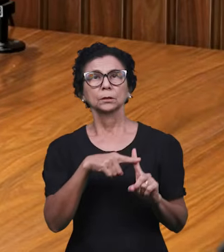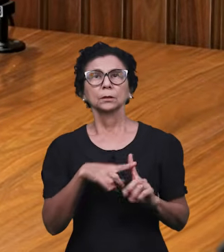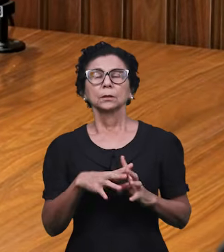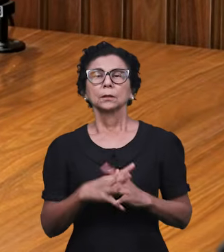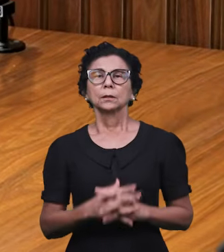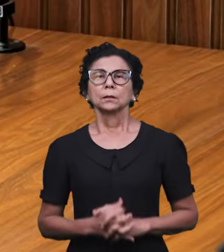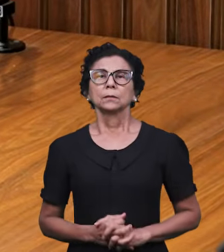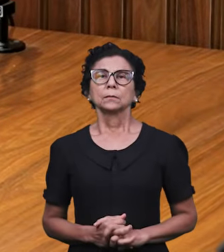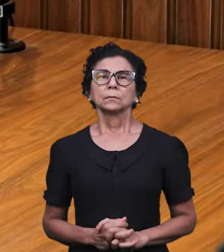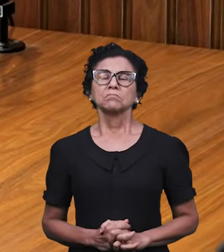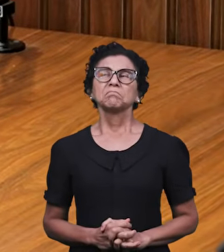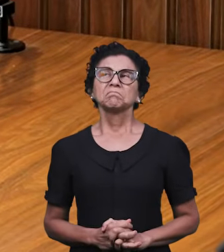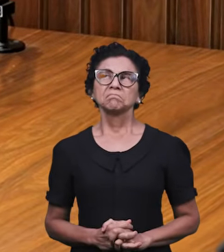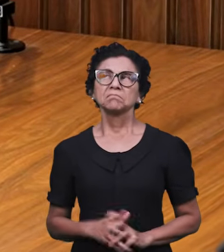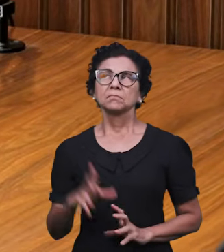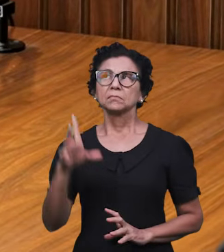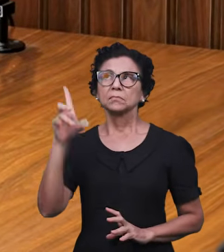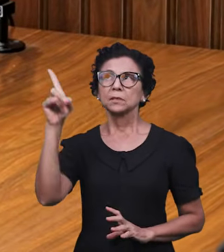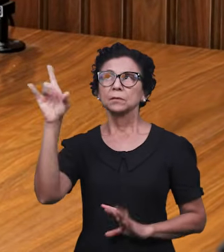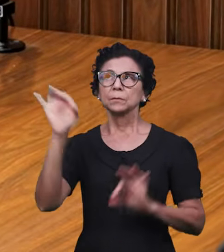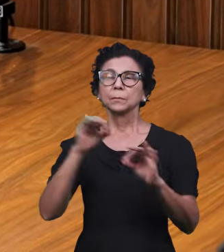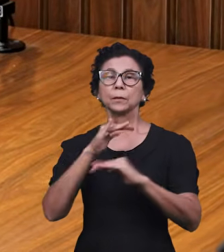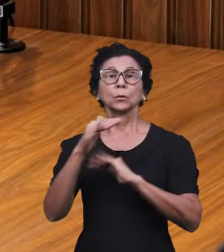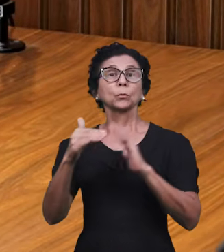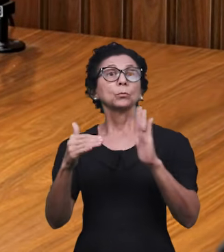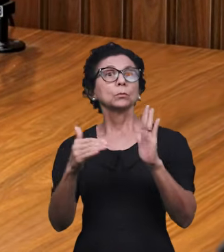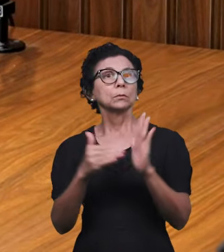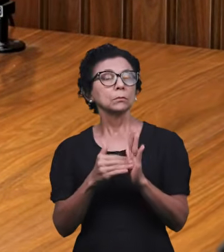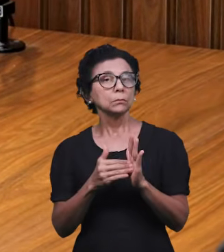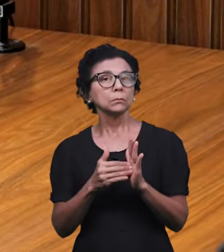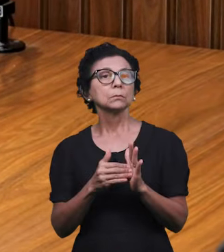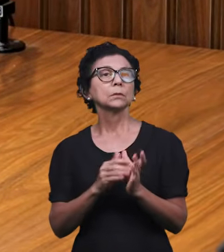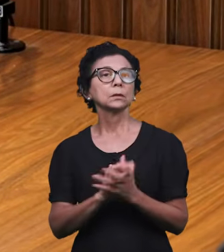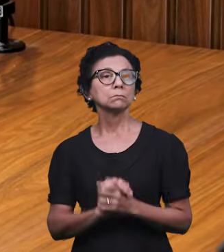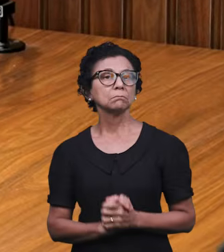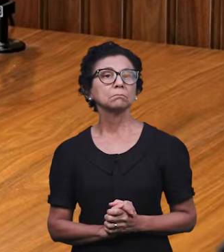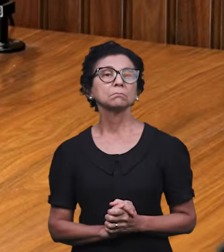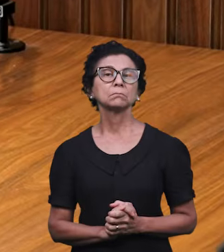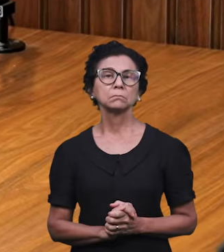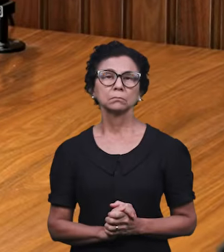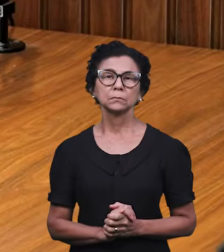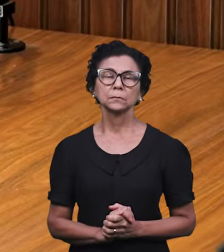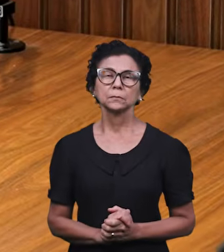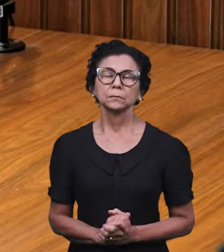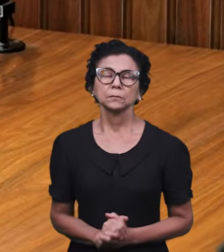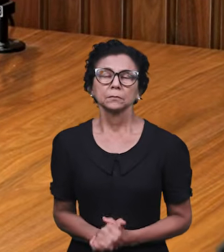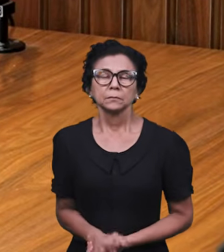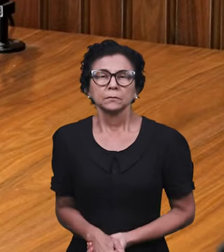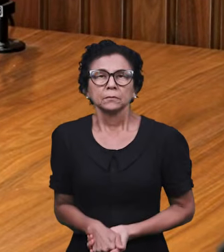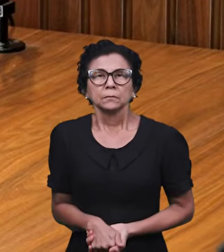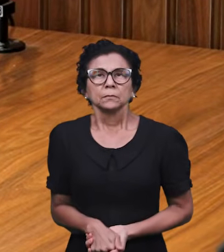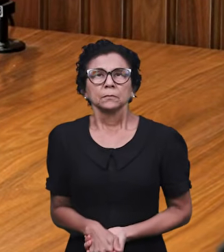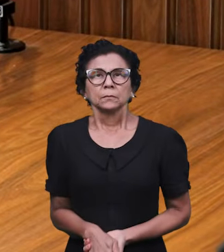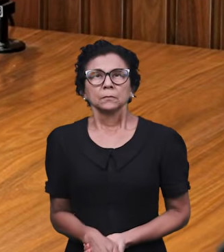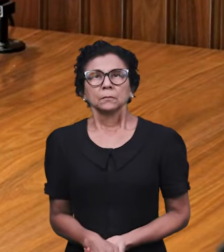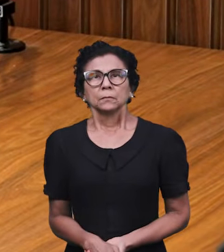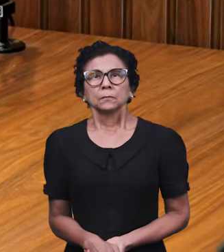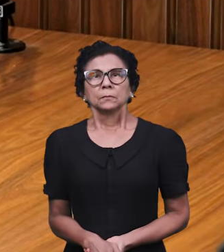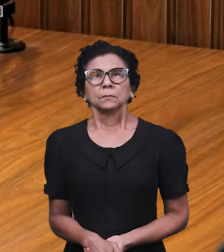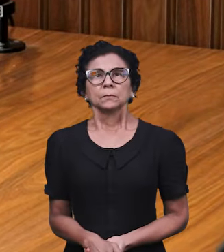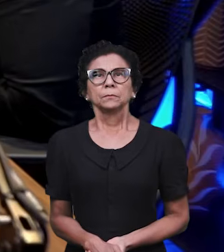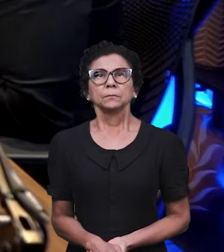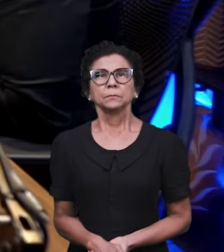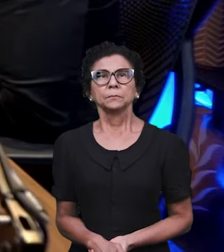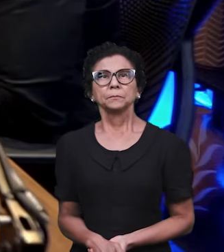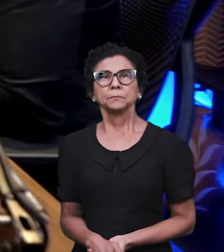o Senhor já tinha tudo preparado, até mesmo para a execução. E aí eu queria convidar o pastor Jadson, né,